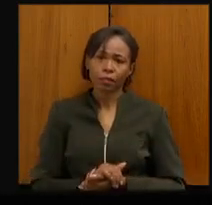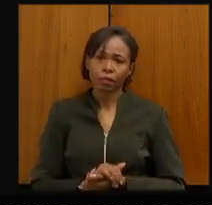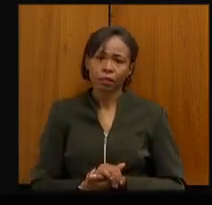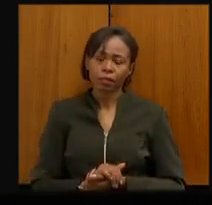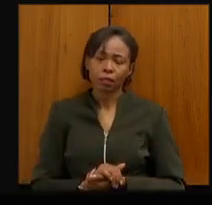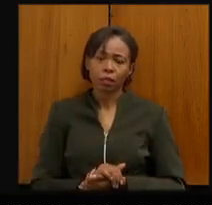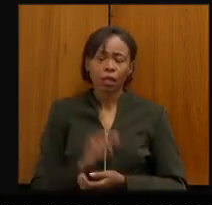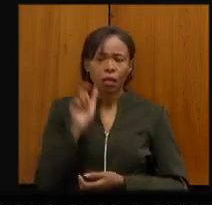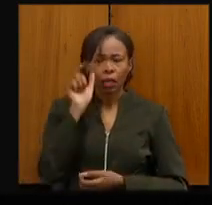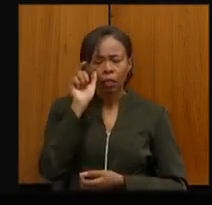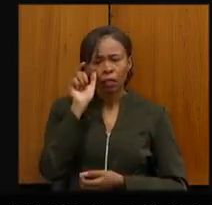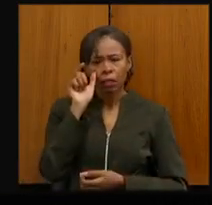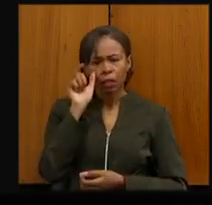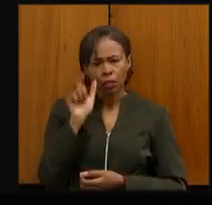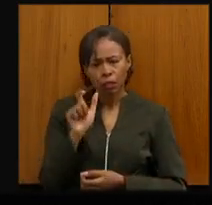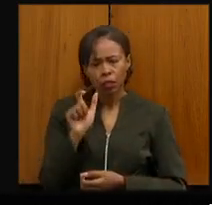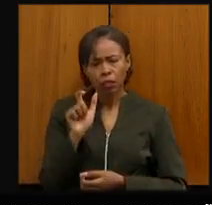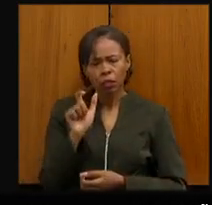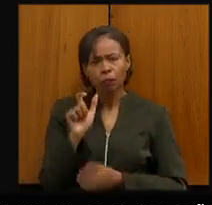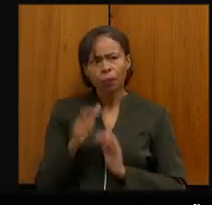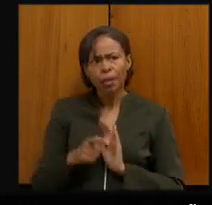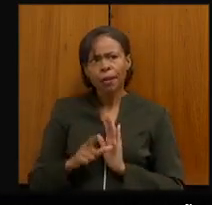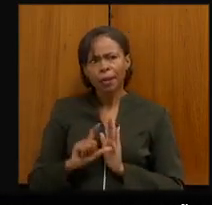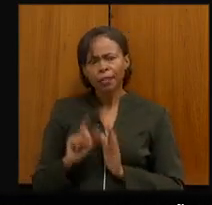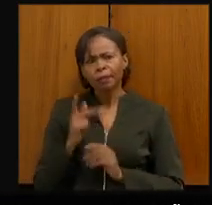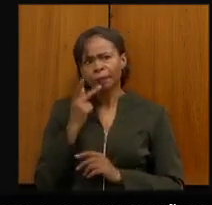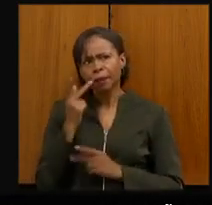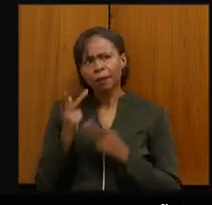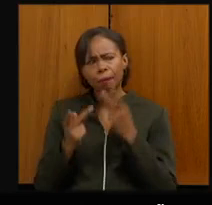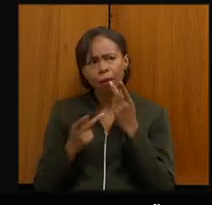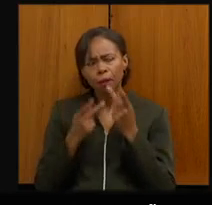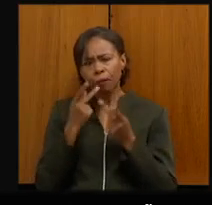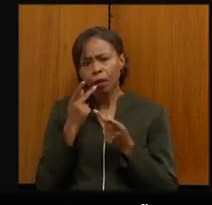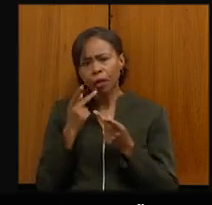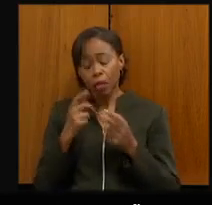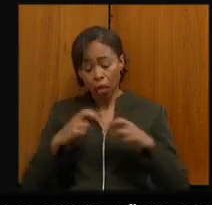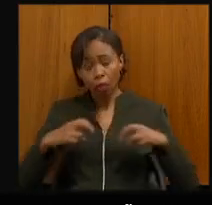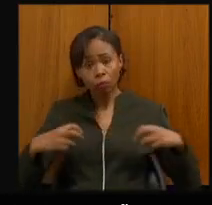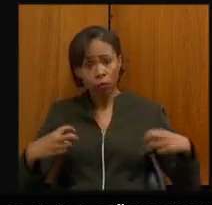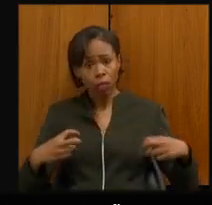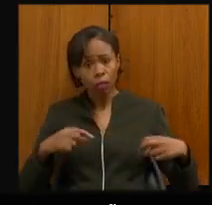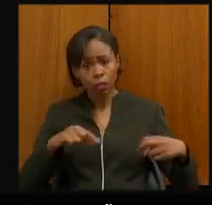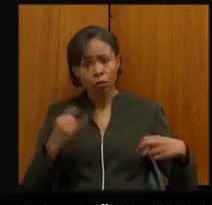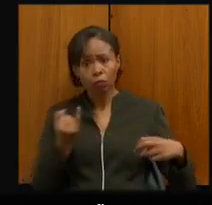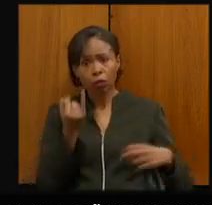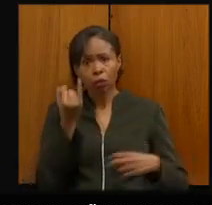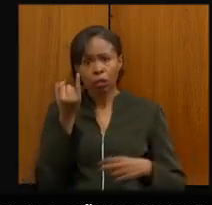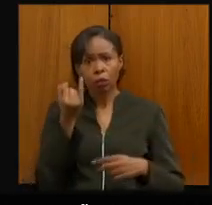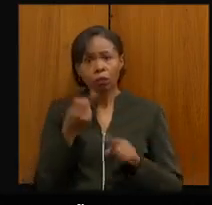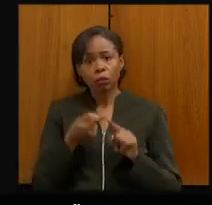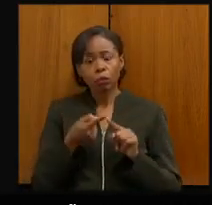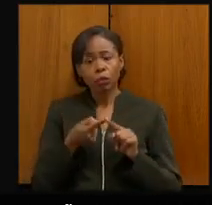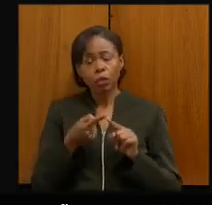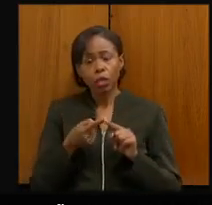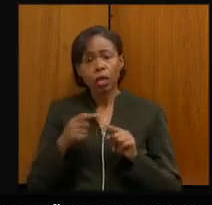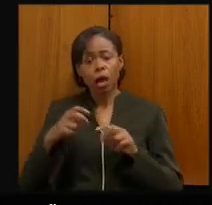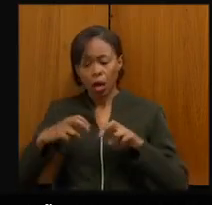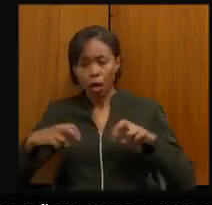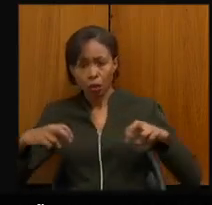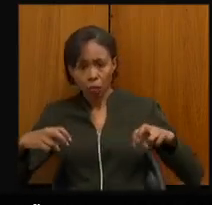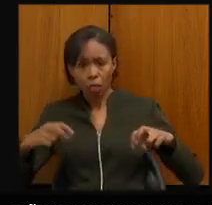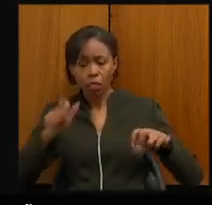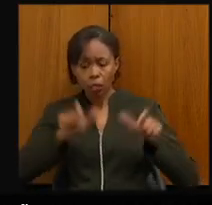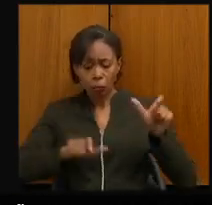interessante né as fala da importância da mesma né Eu acho que a mesa ela tá muito o seu papel